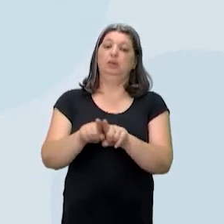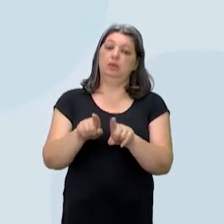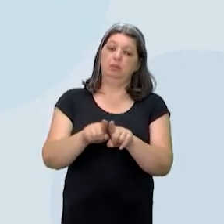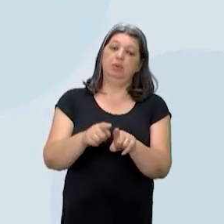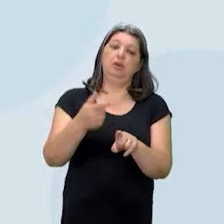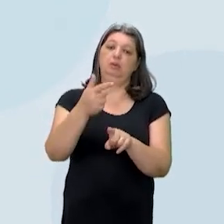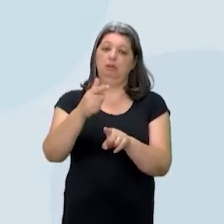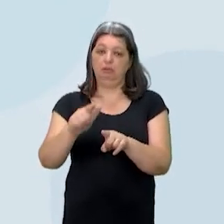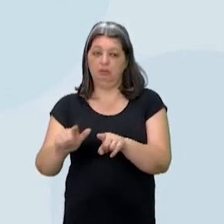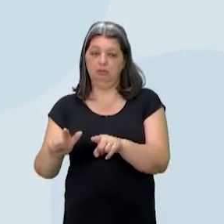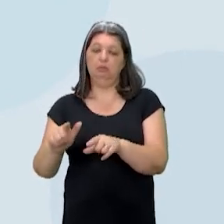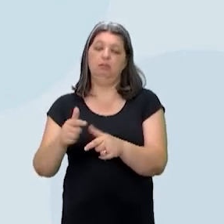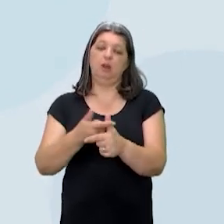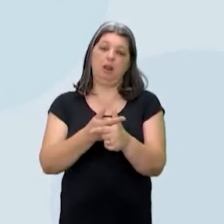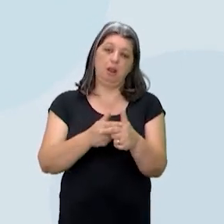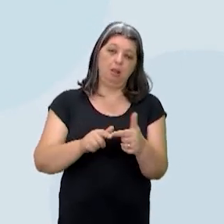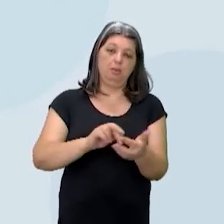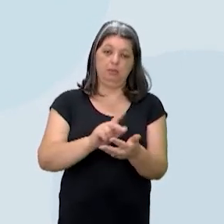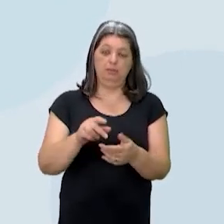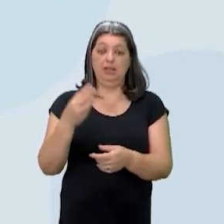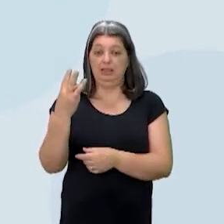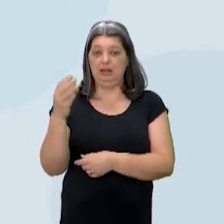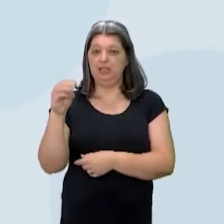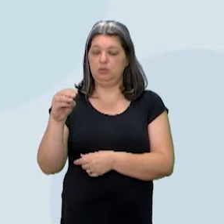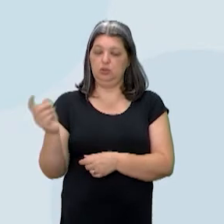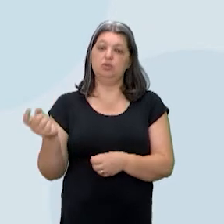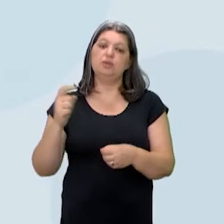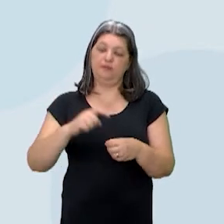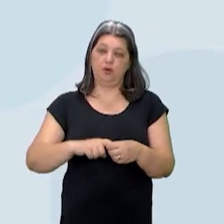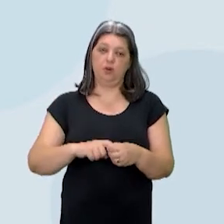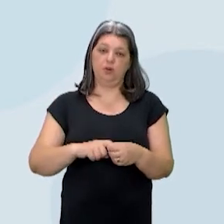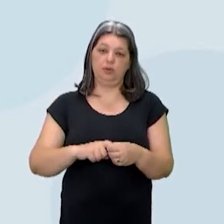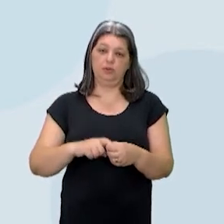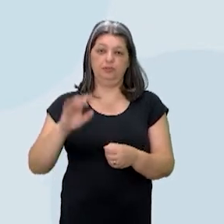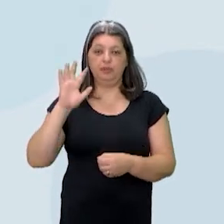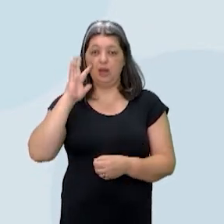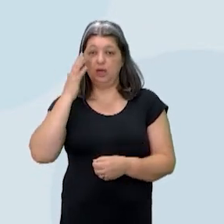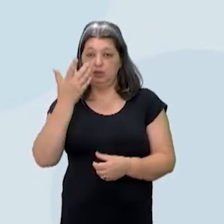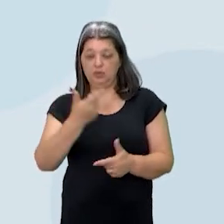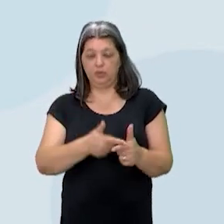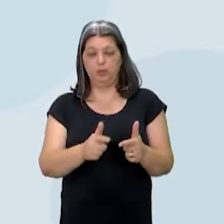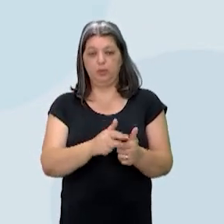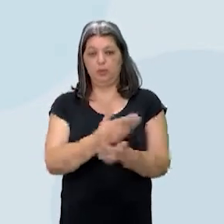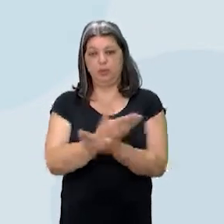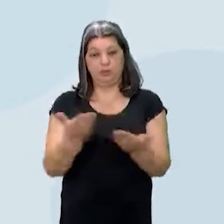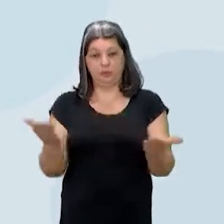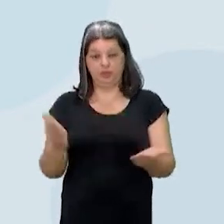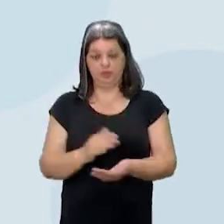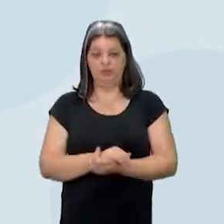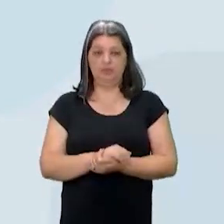outras operações. Então, 3 minutinhos e a gente já volta resolvendo esse probleminha aí para vocês.